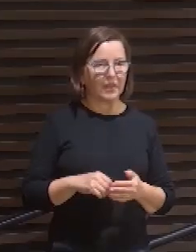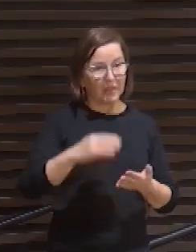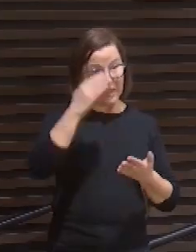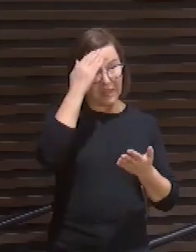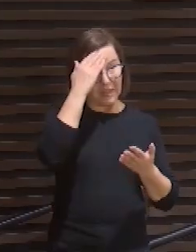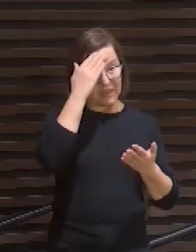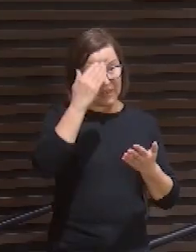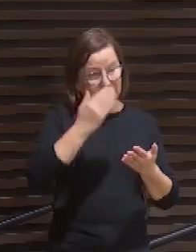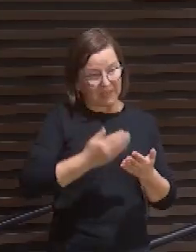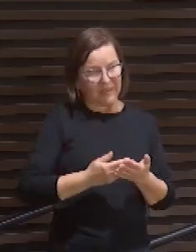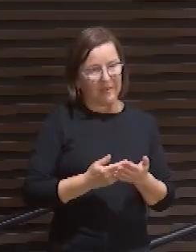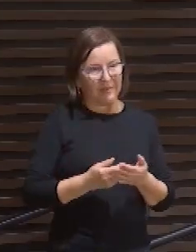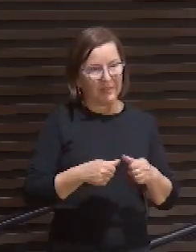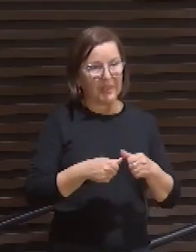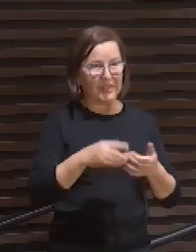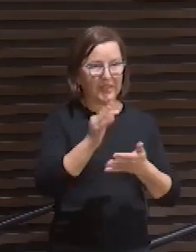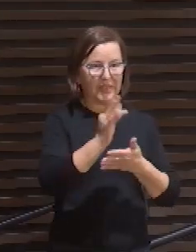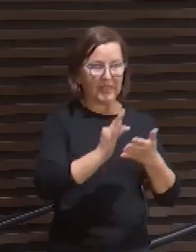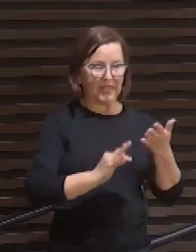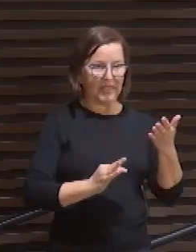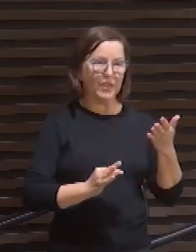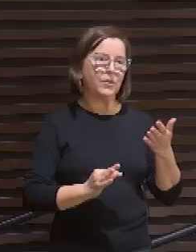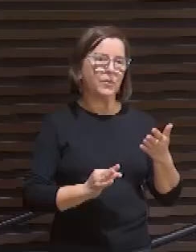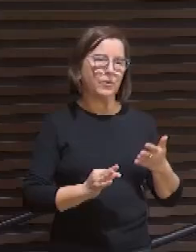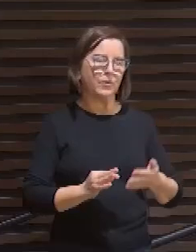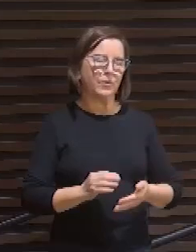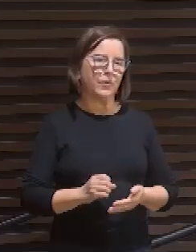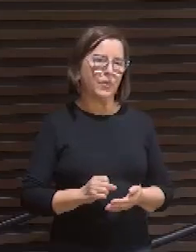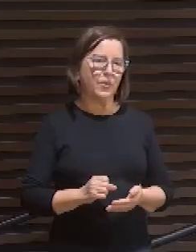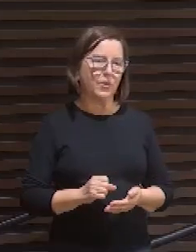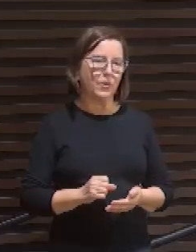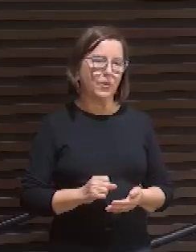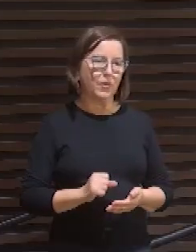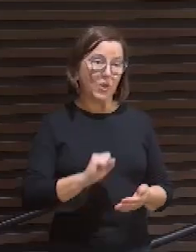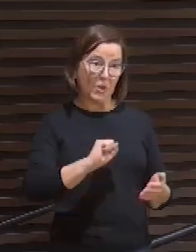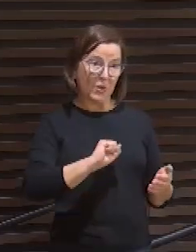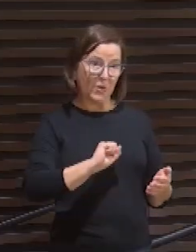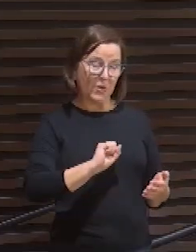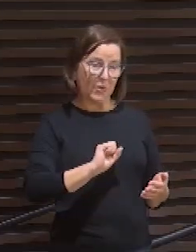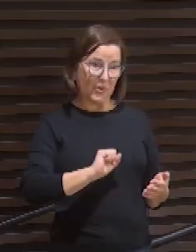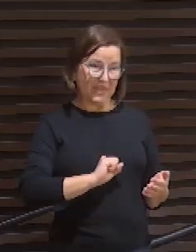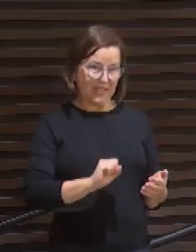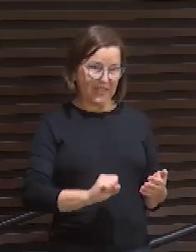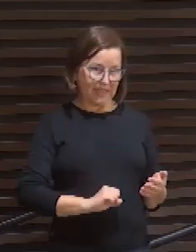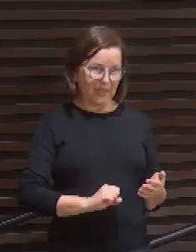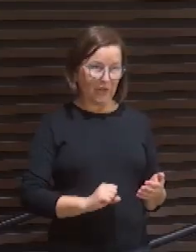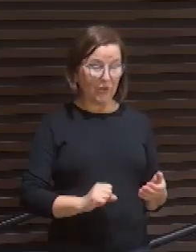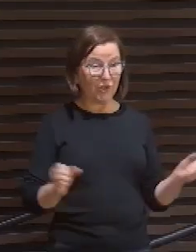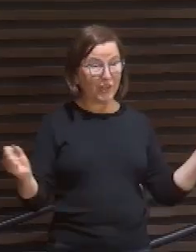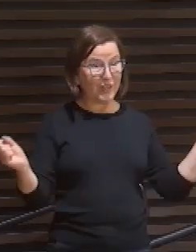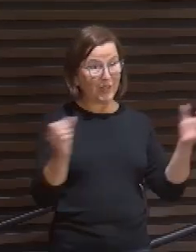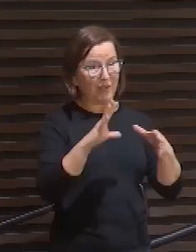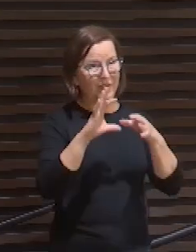Como sacerdote da nova aliança e o seu sacrifício final e perfeito.